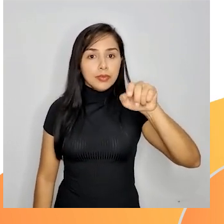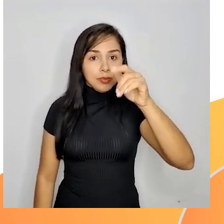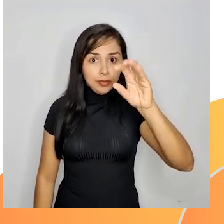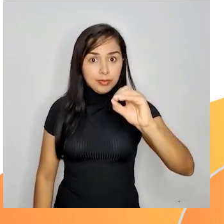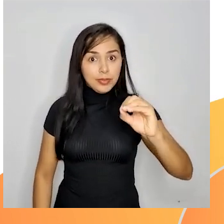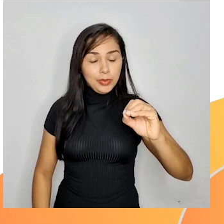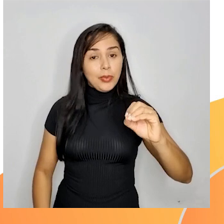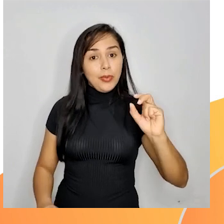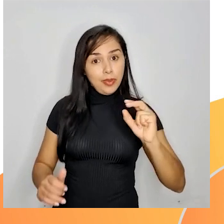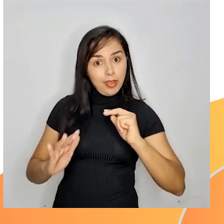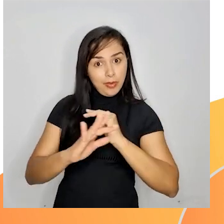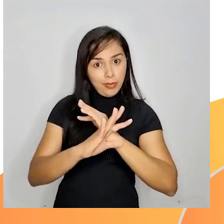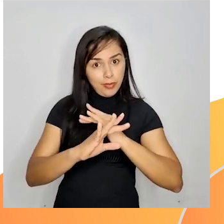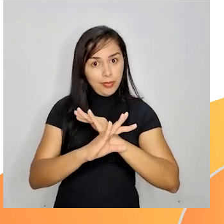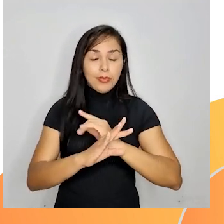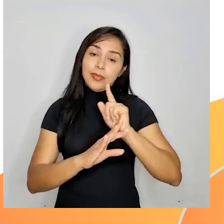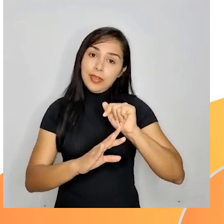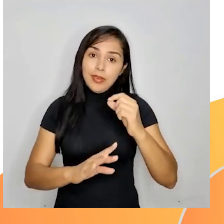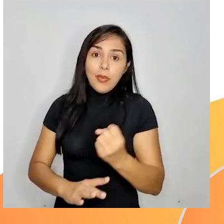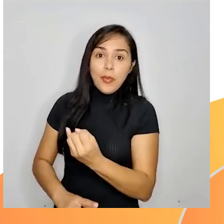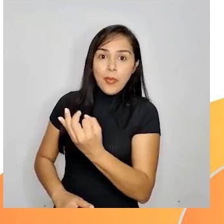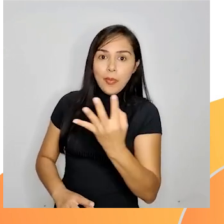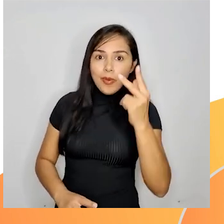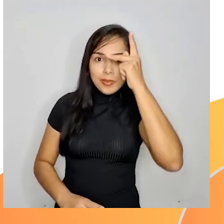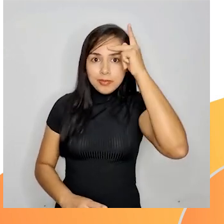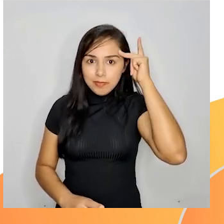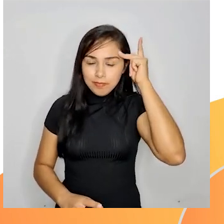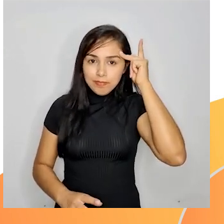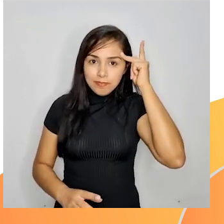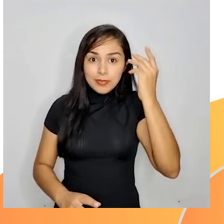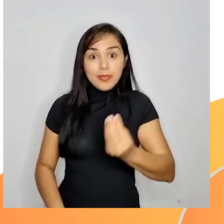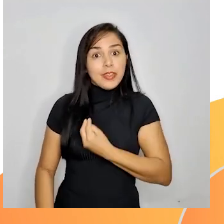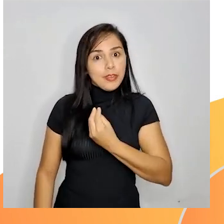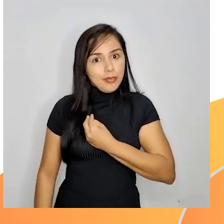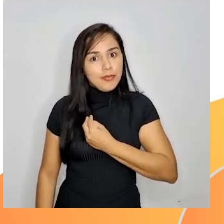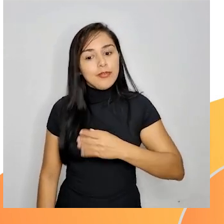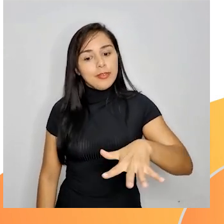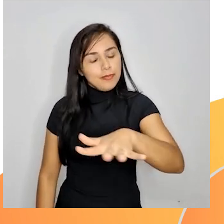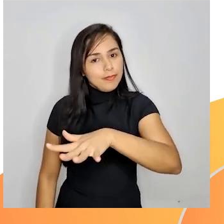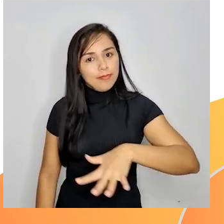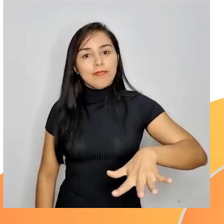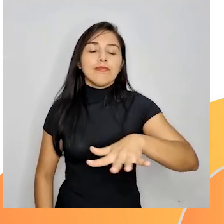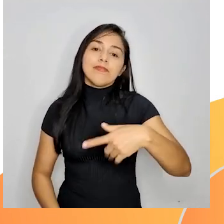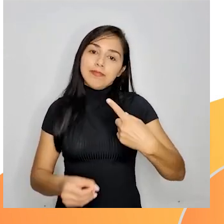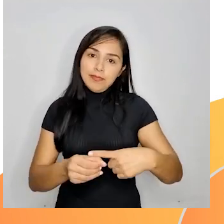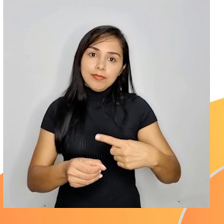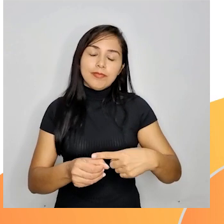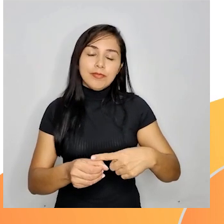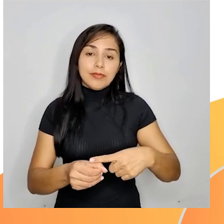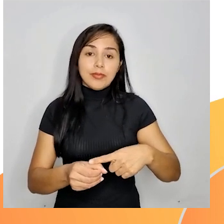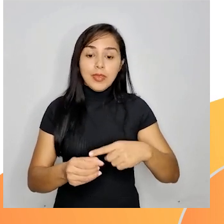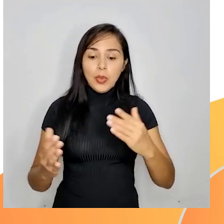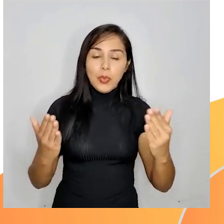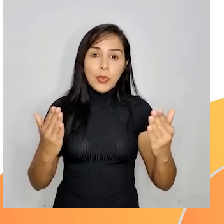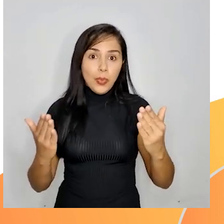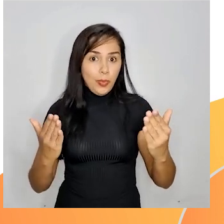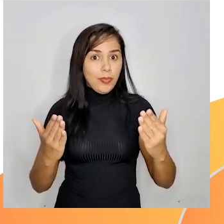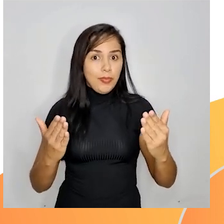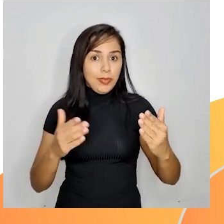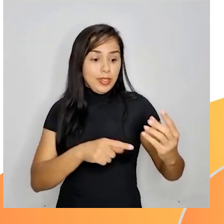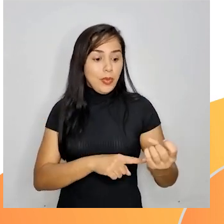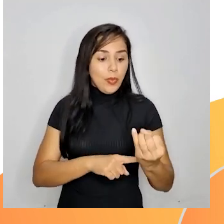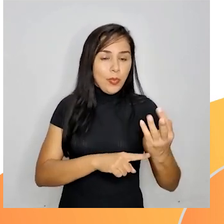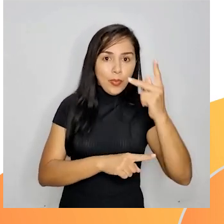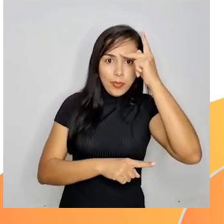pessoas que mora nessa zona urbana é maior do que as pessoas que moram na zona rural.